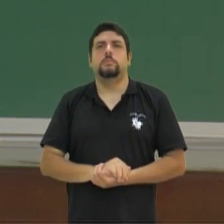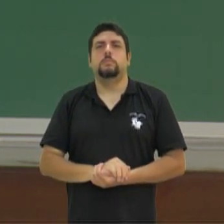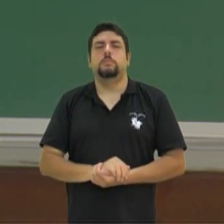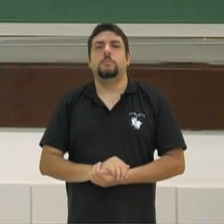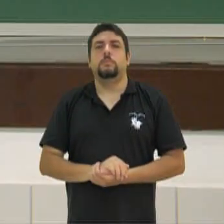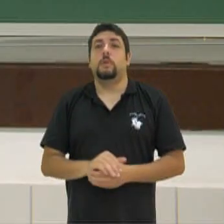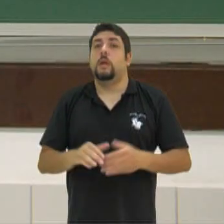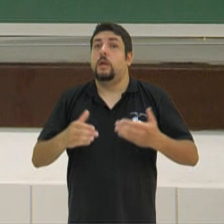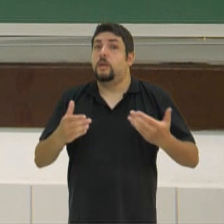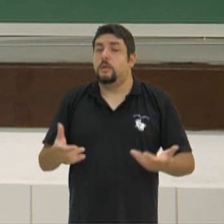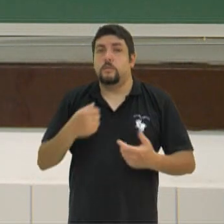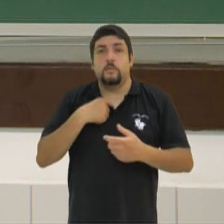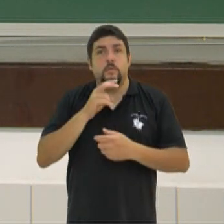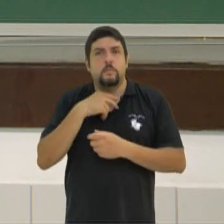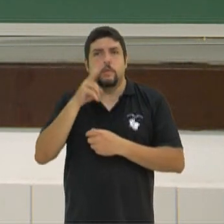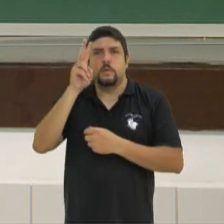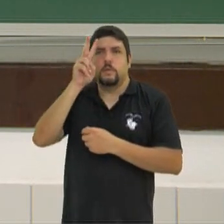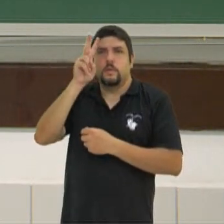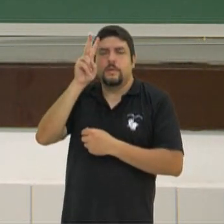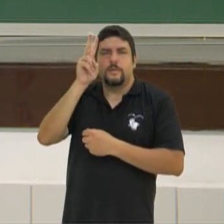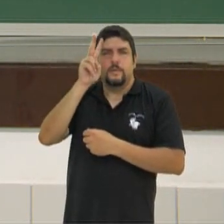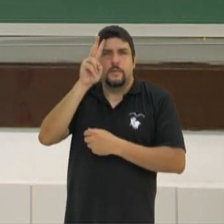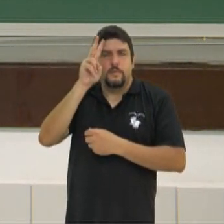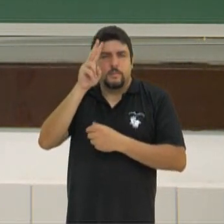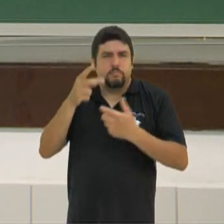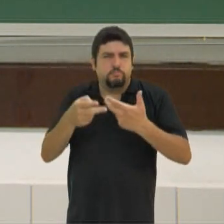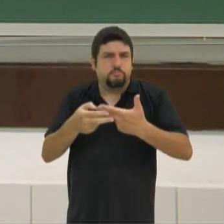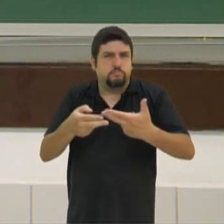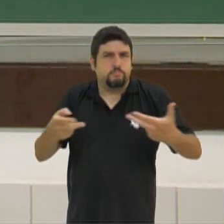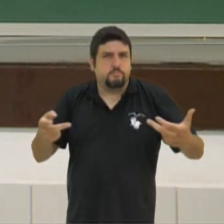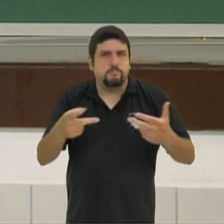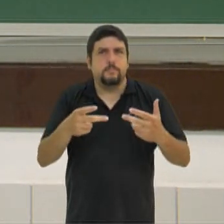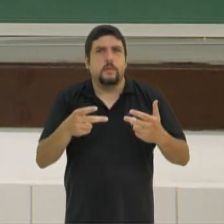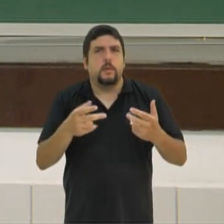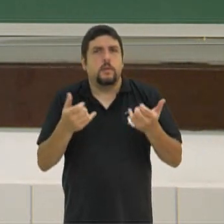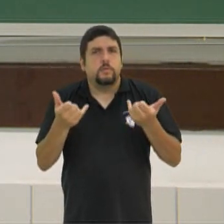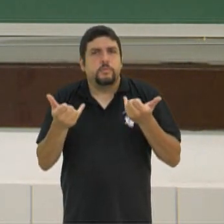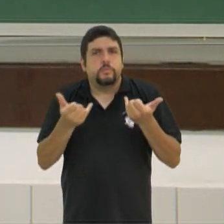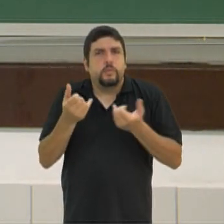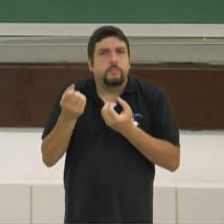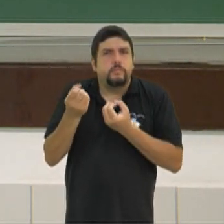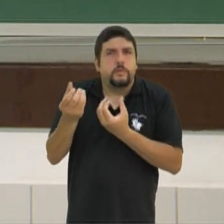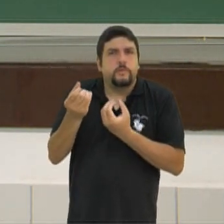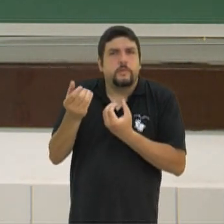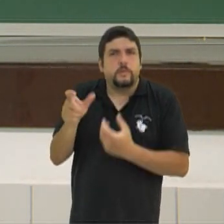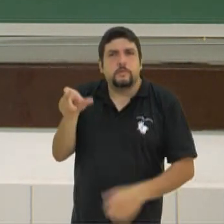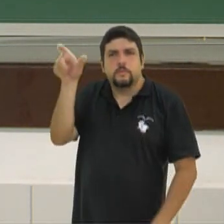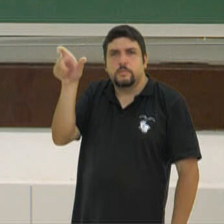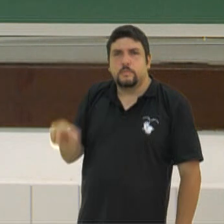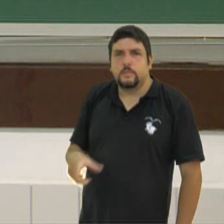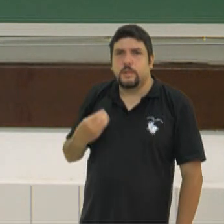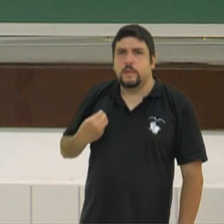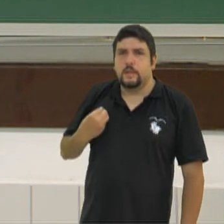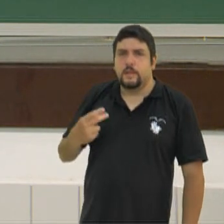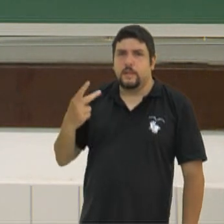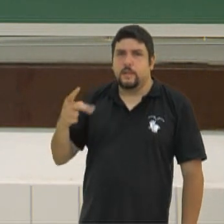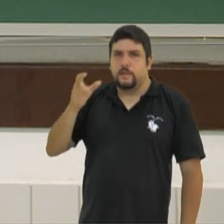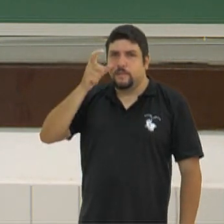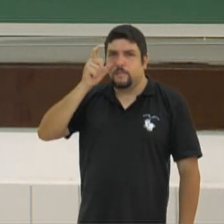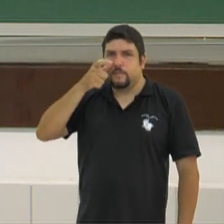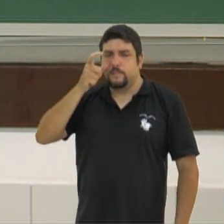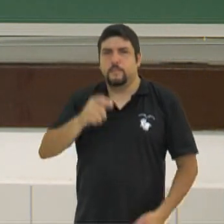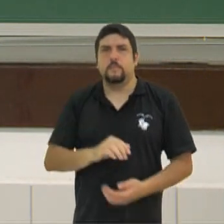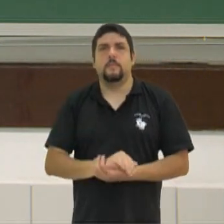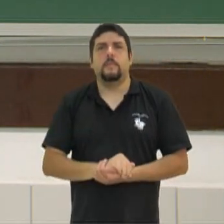vamos relembrar alguns dados legais aí sobre a vida de René Descartes. O Descartes ele viveu